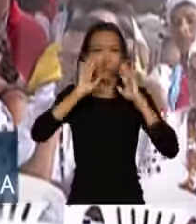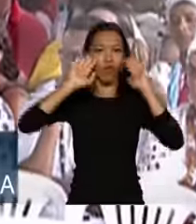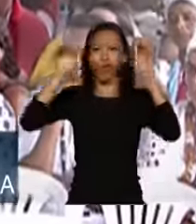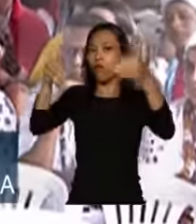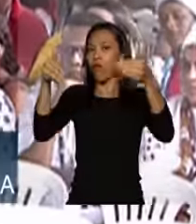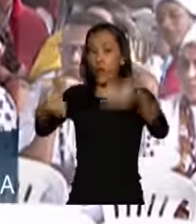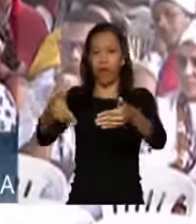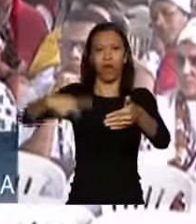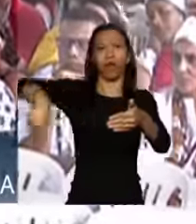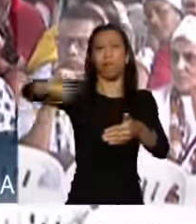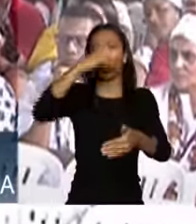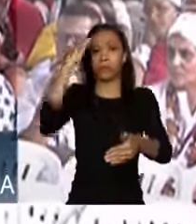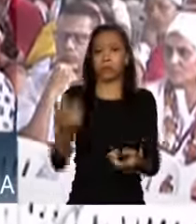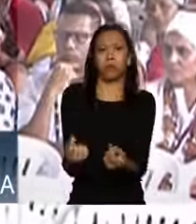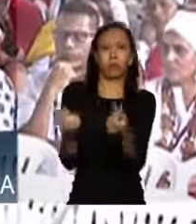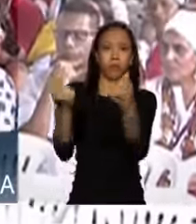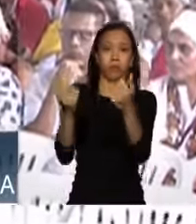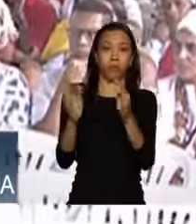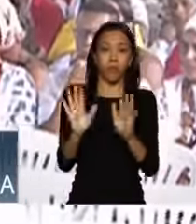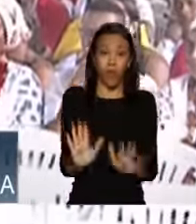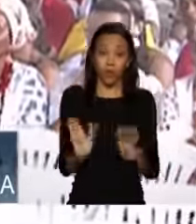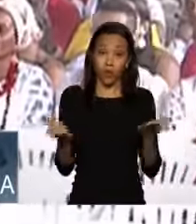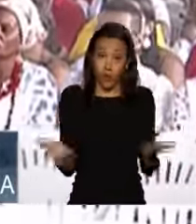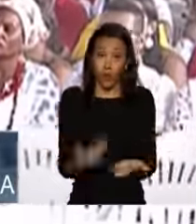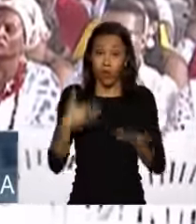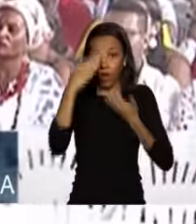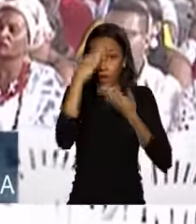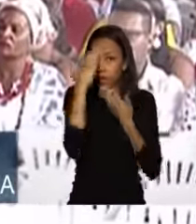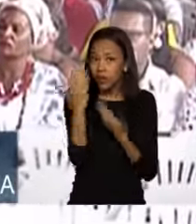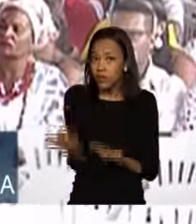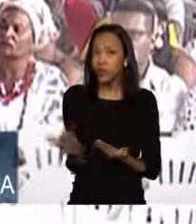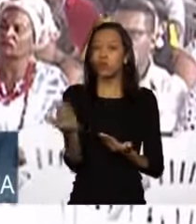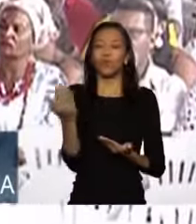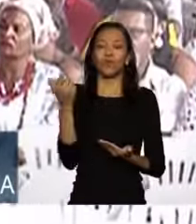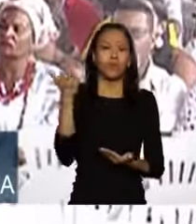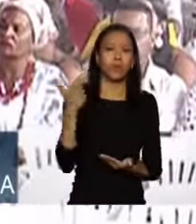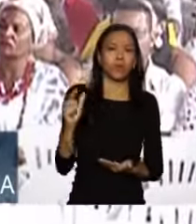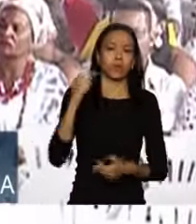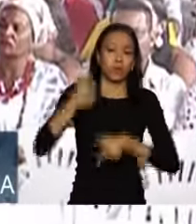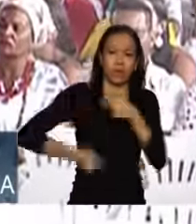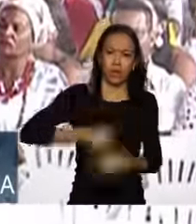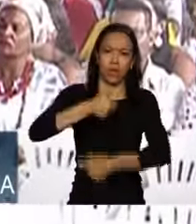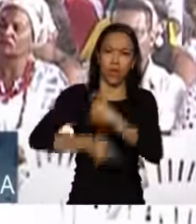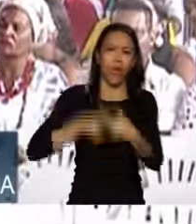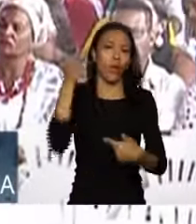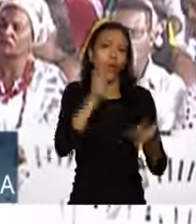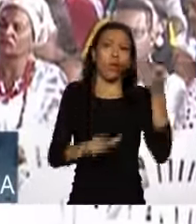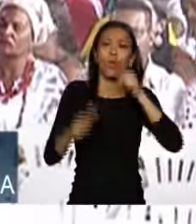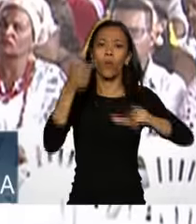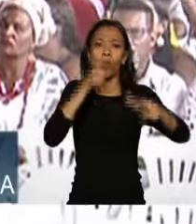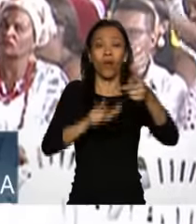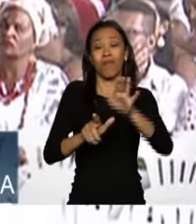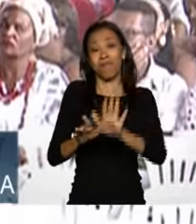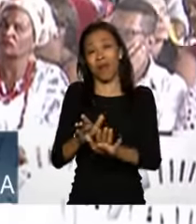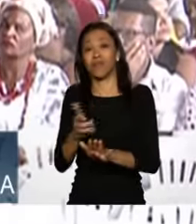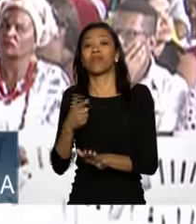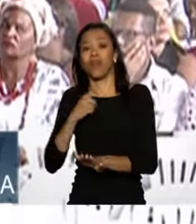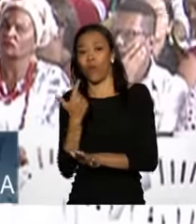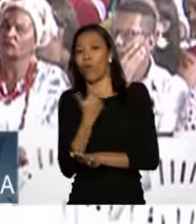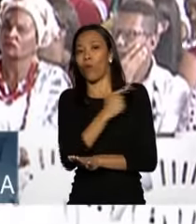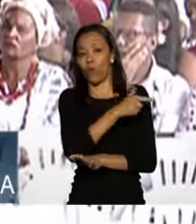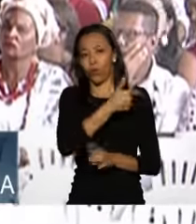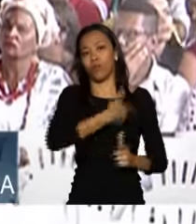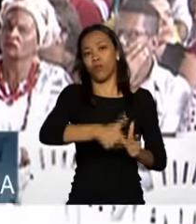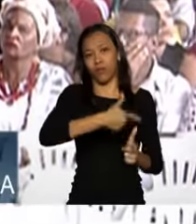seu trabalho, presidente, agradecemos as conquistas, mas outros problemas precisam ser